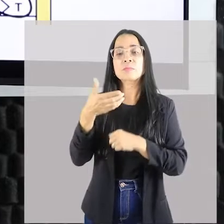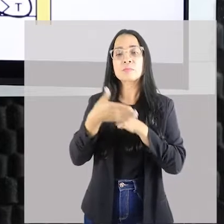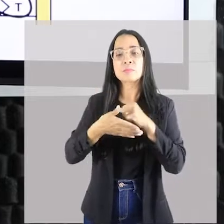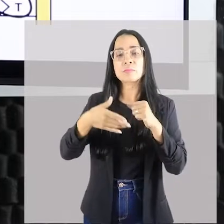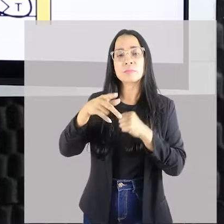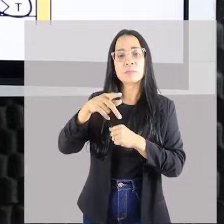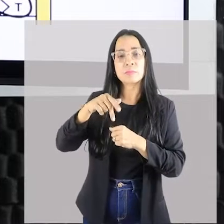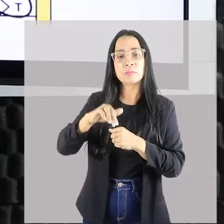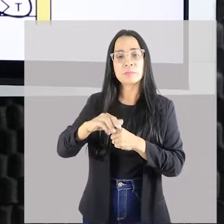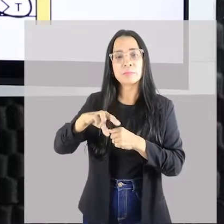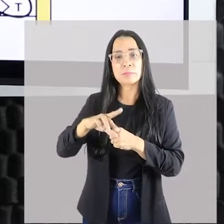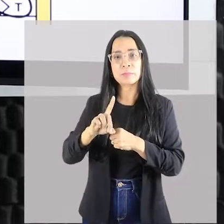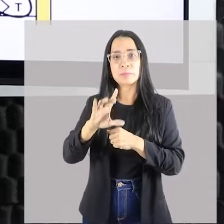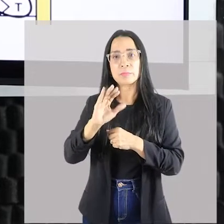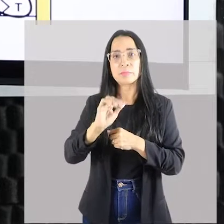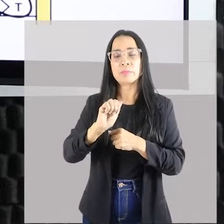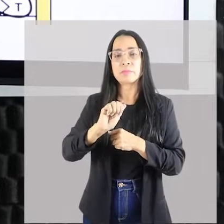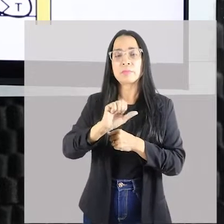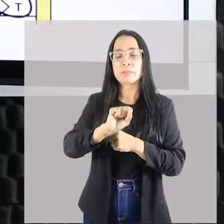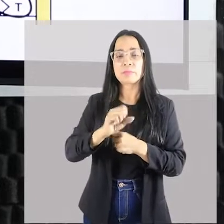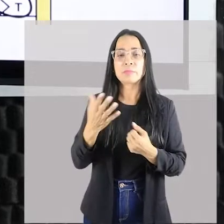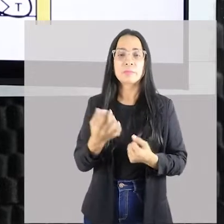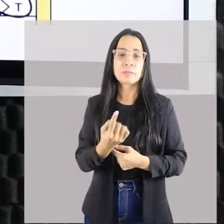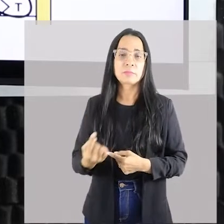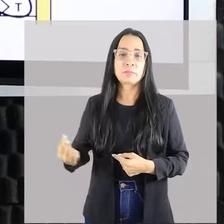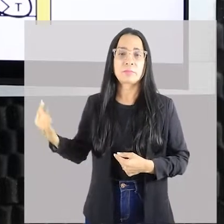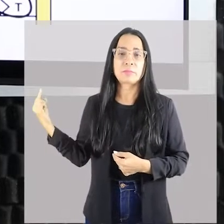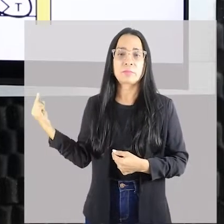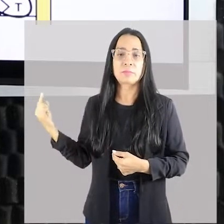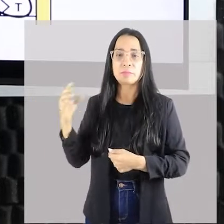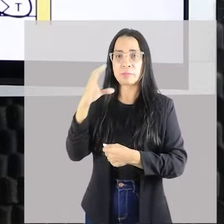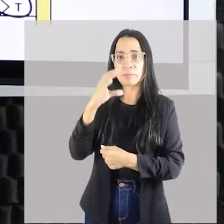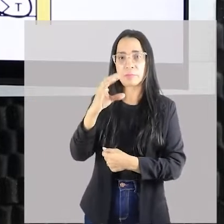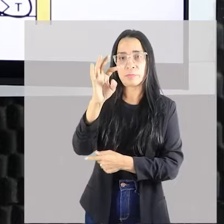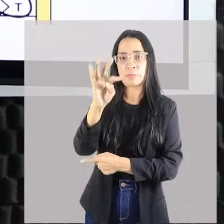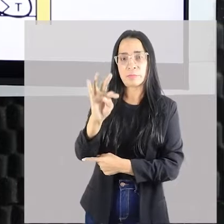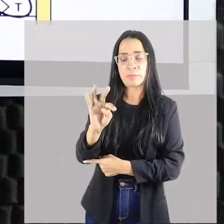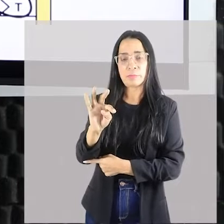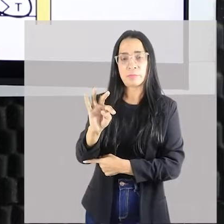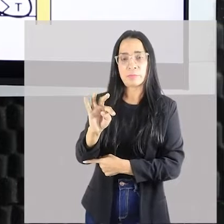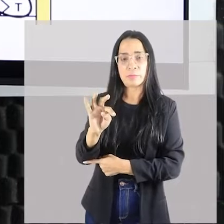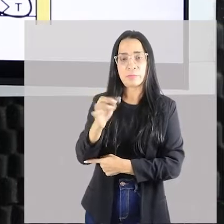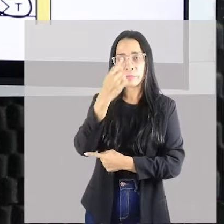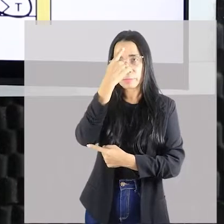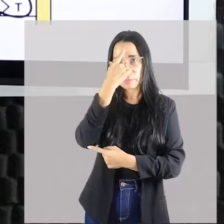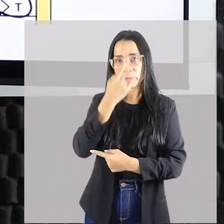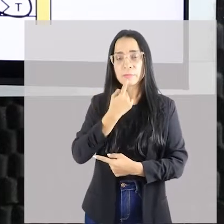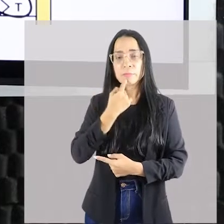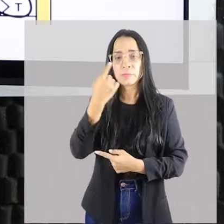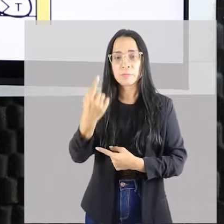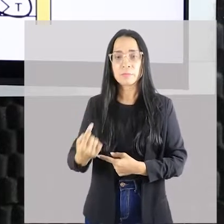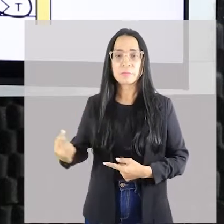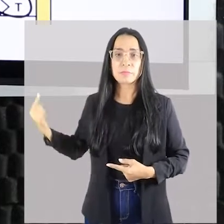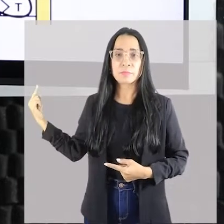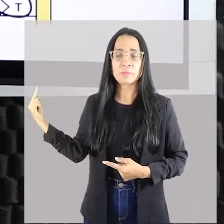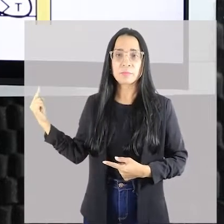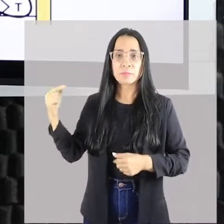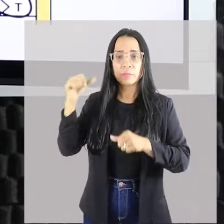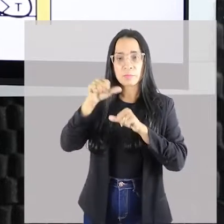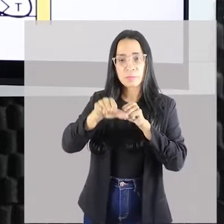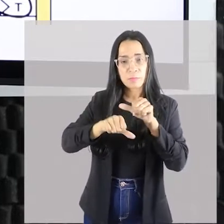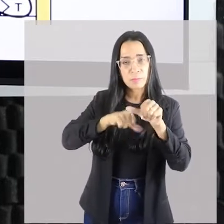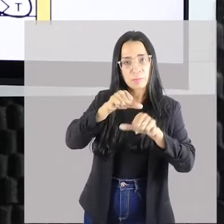bases pirimídicas. As bases pirimídicas são C e T, tá certo? Então, essa mutação